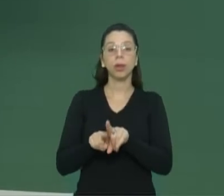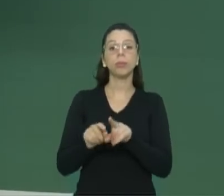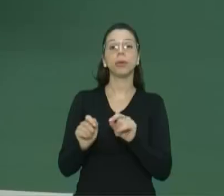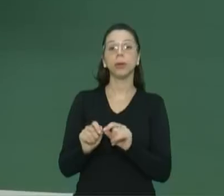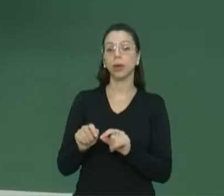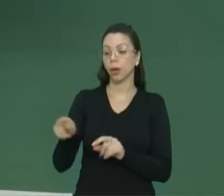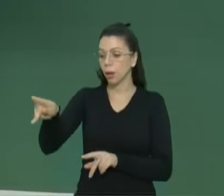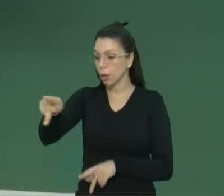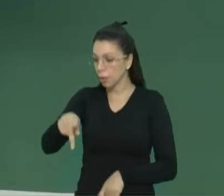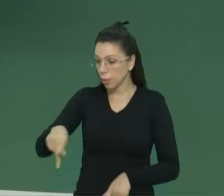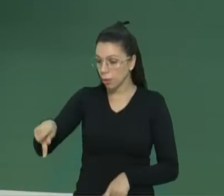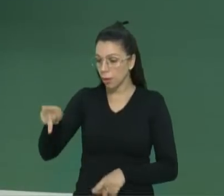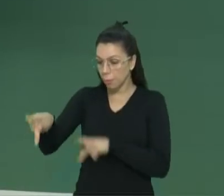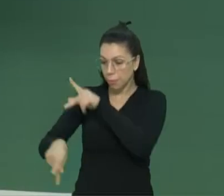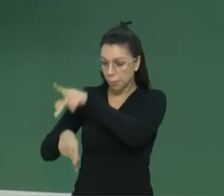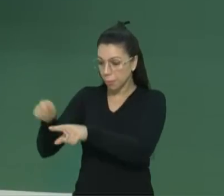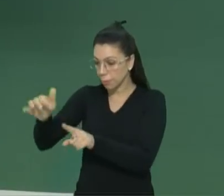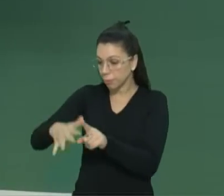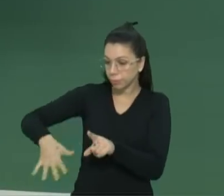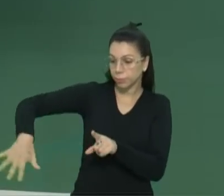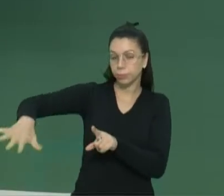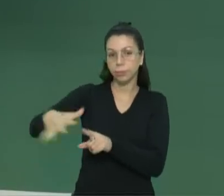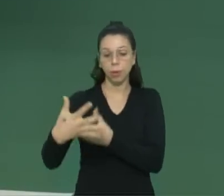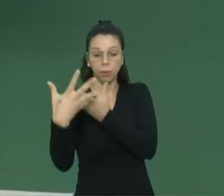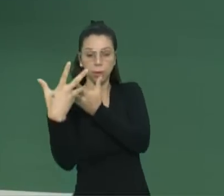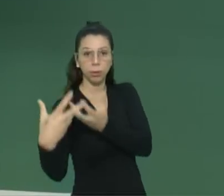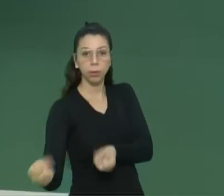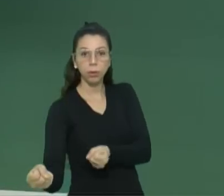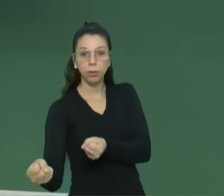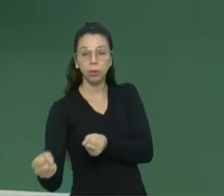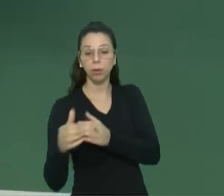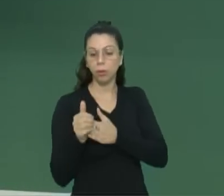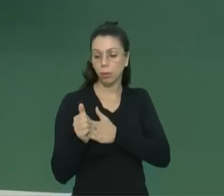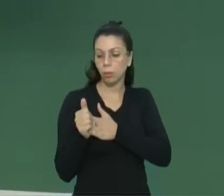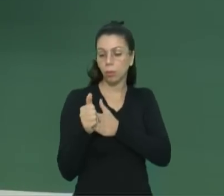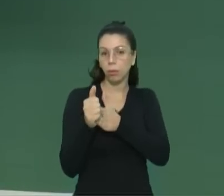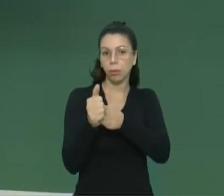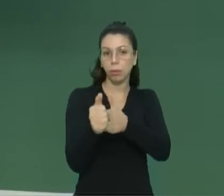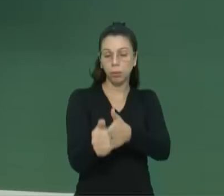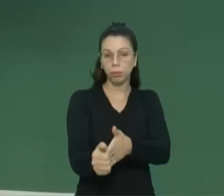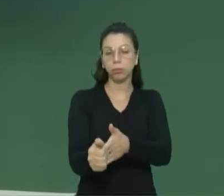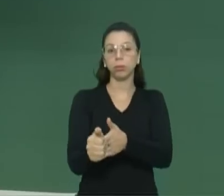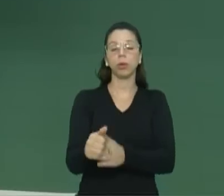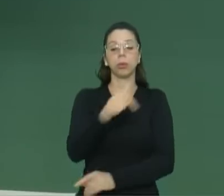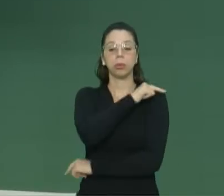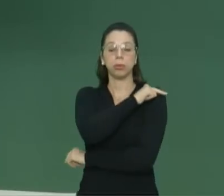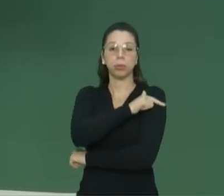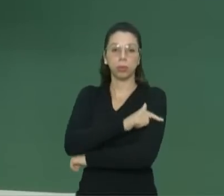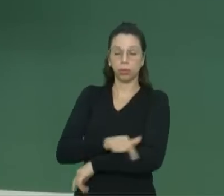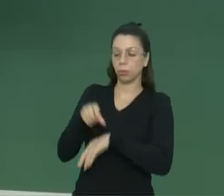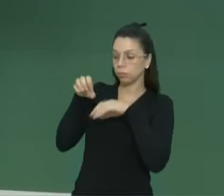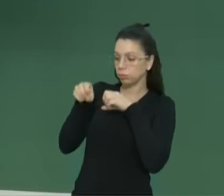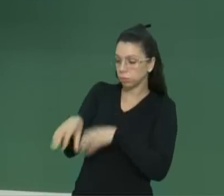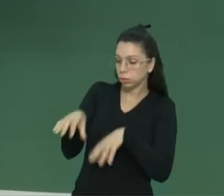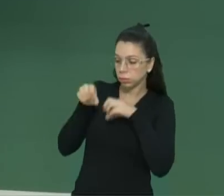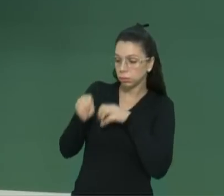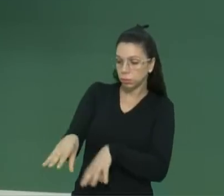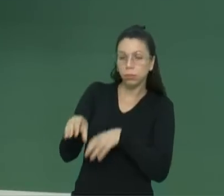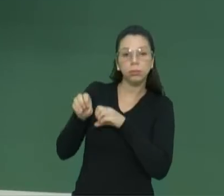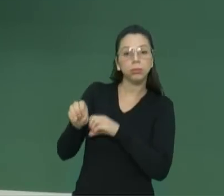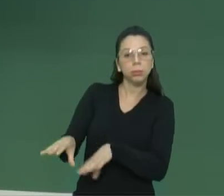da população, ou seja, todos são conduzidos, educados ou até mesmo, de certa